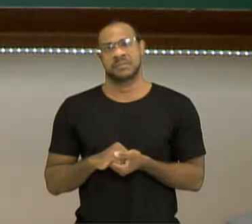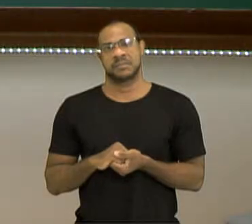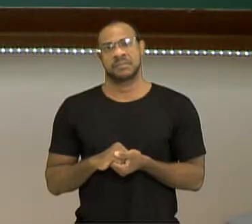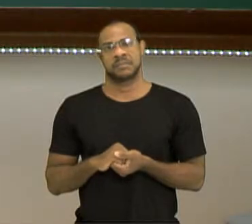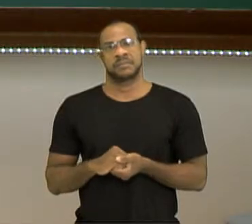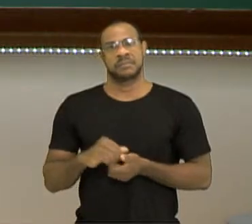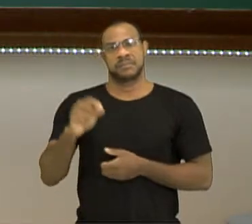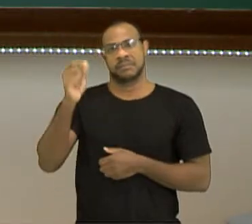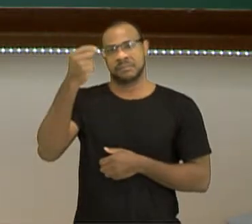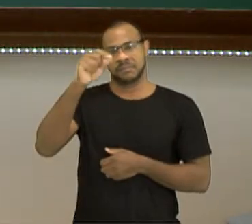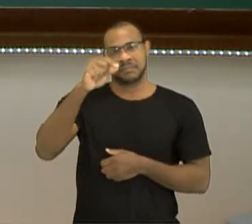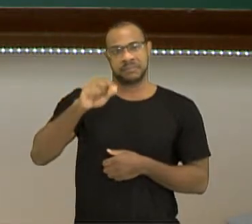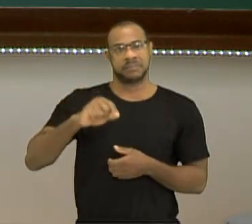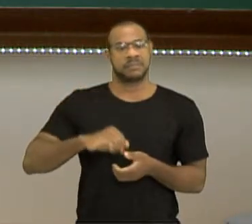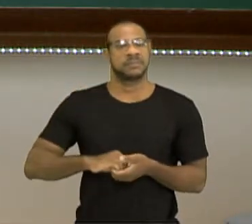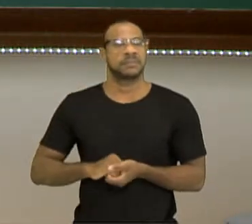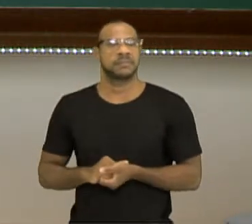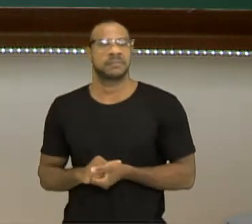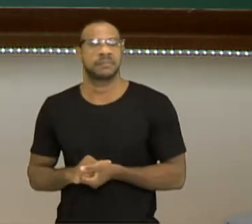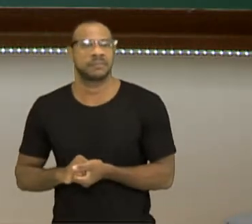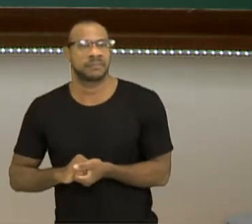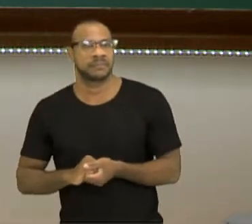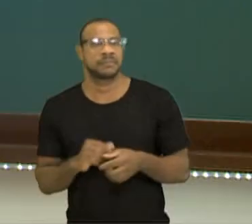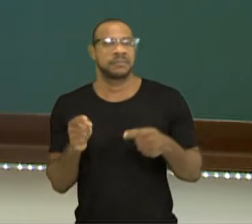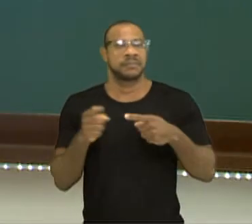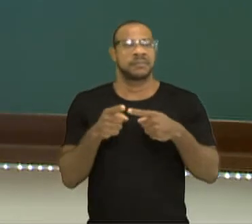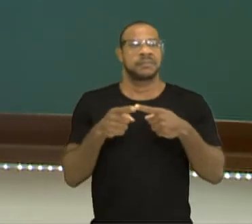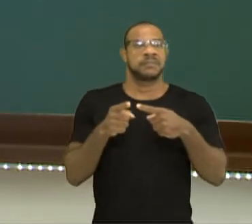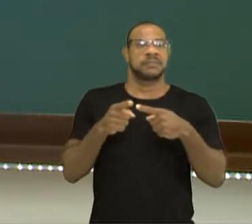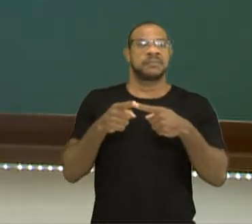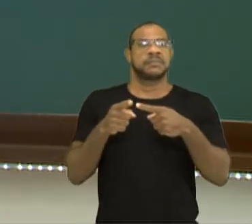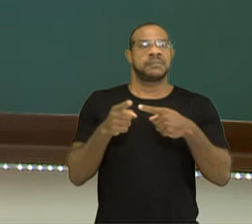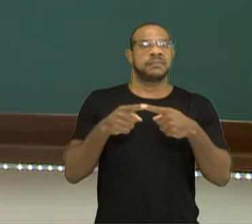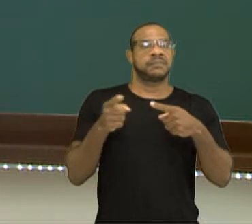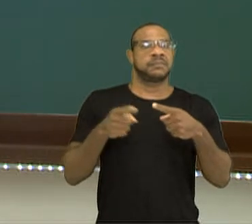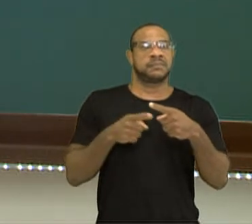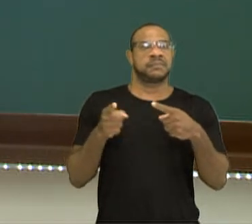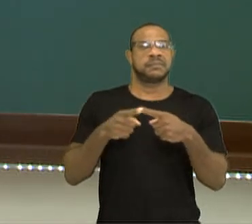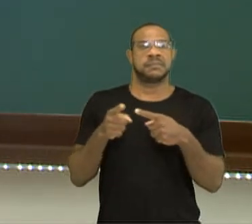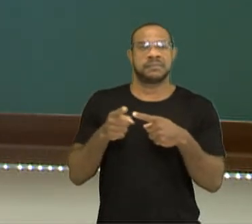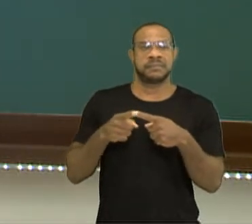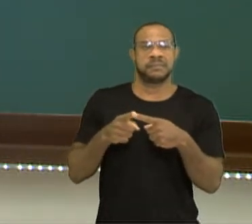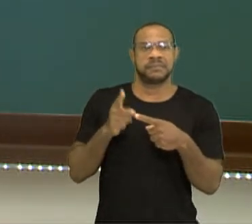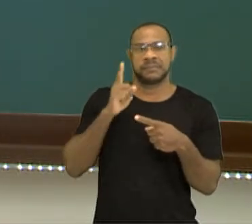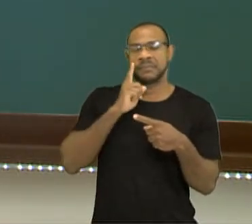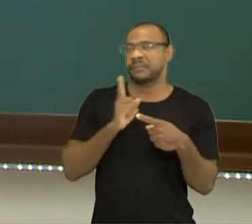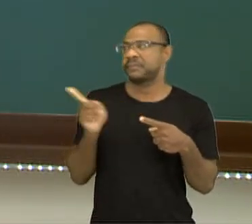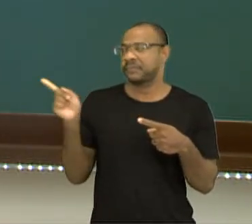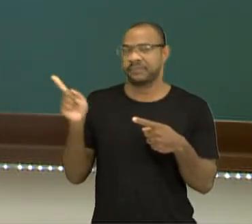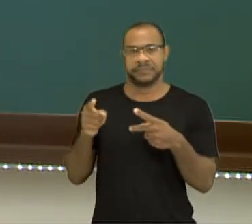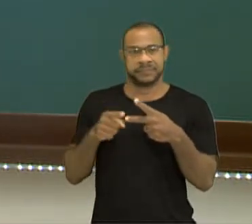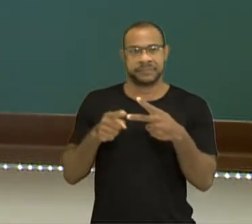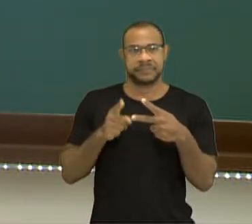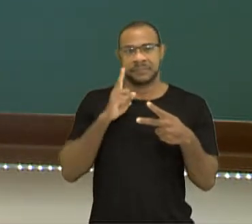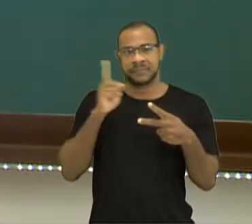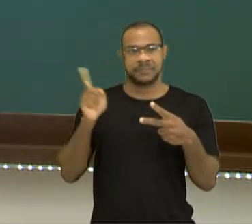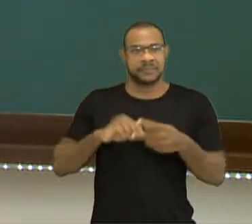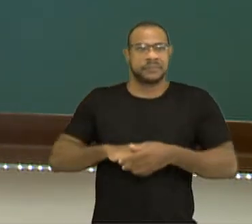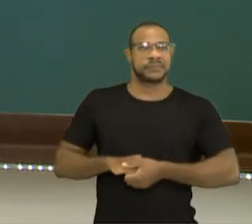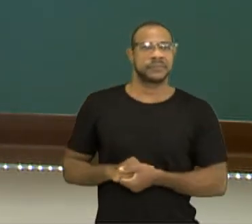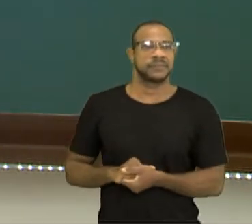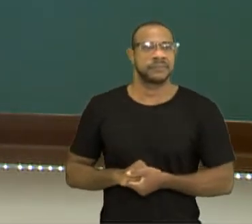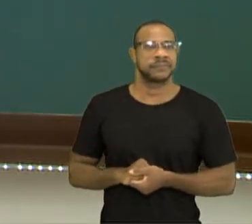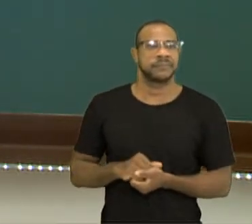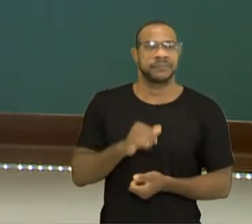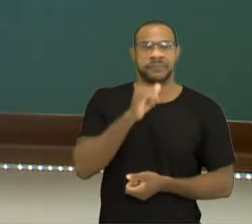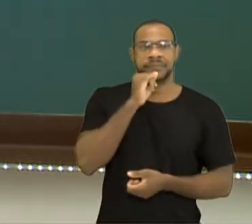Corrigindo, pessoal, vamos ver. Olha, a primeira frase, a resposta certa é a letra A e a segunda é a letra B, mas vamos ver o porquê, tá bom? Quando ele